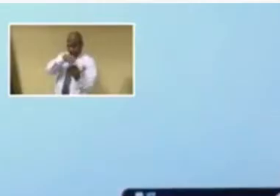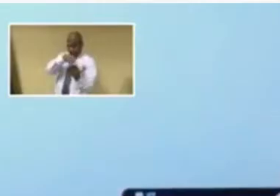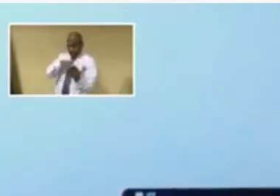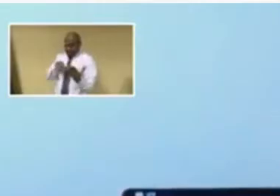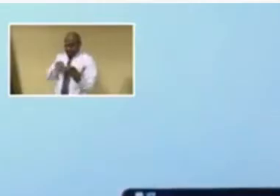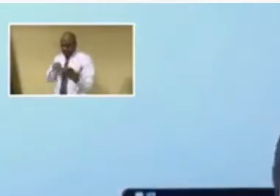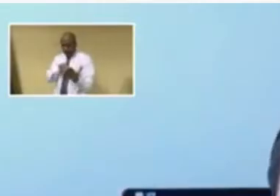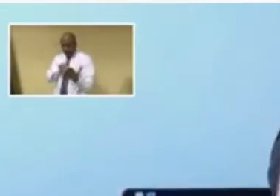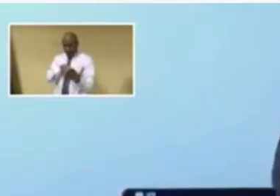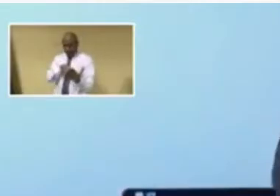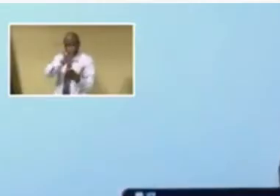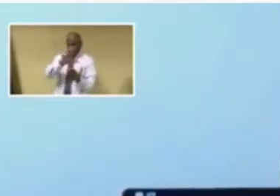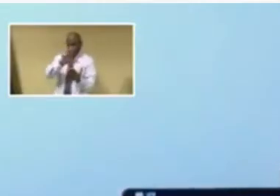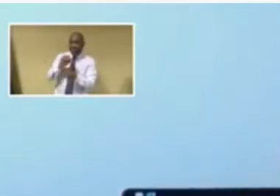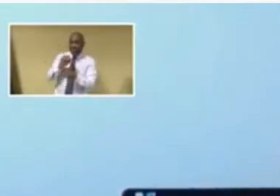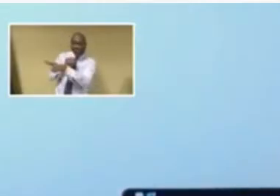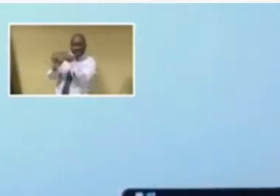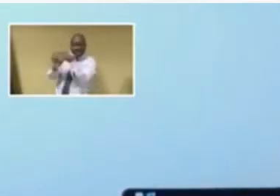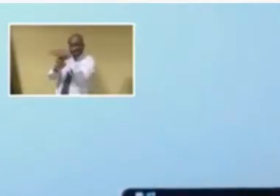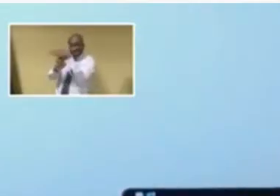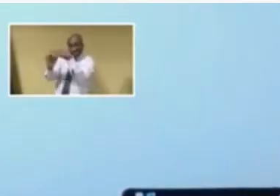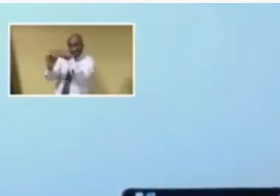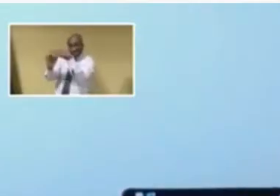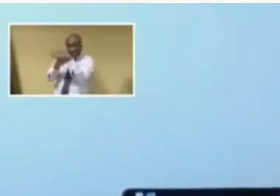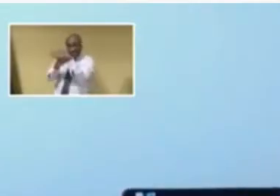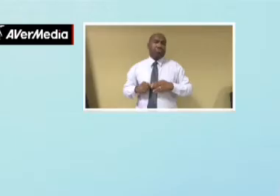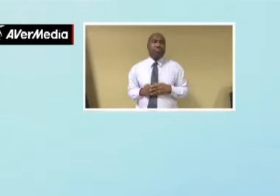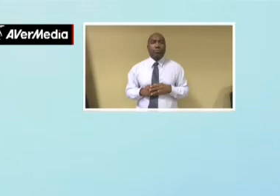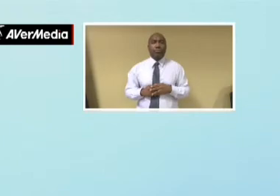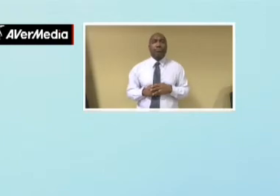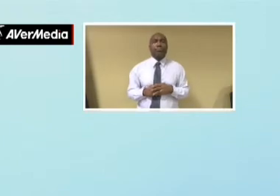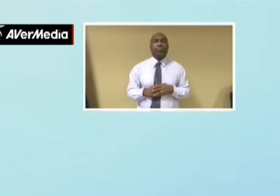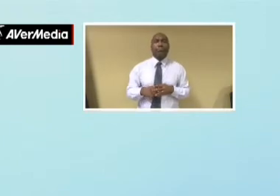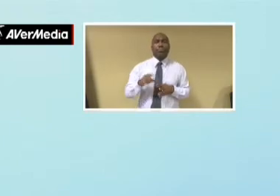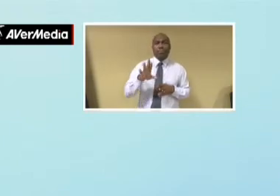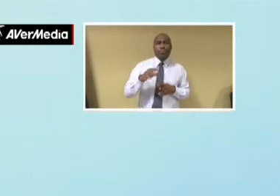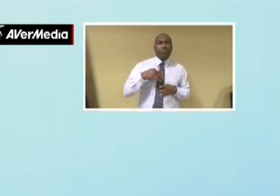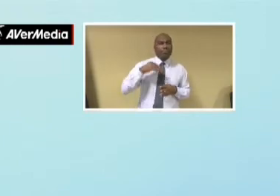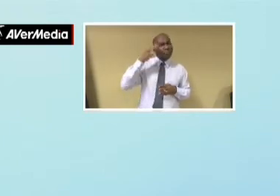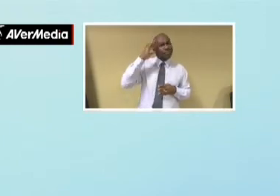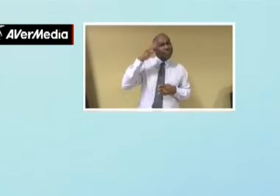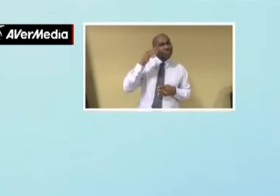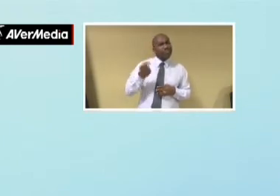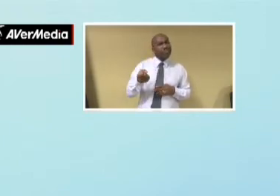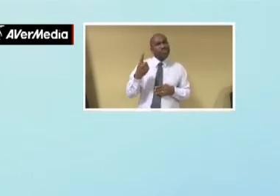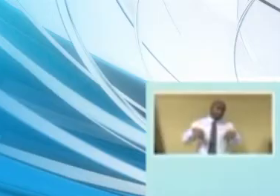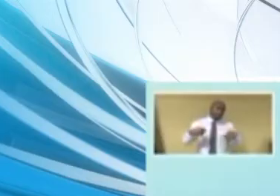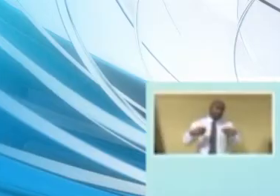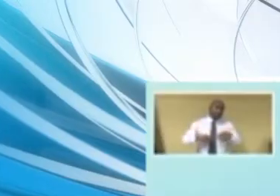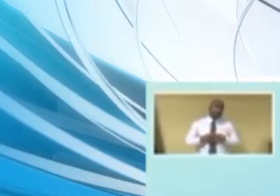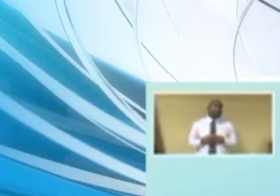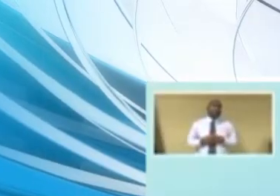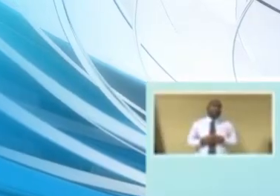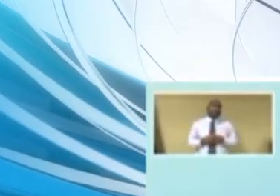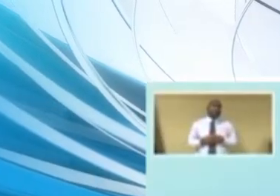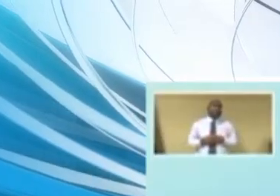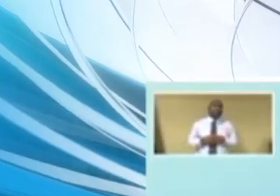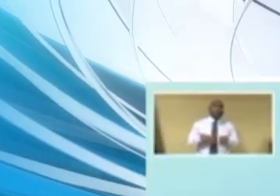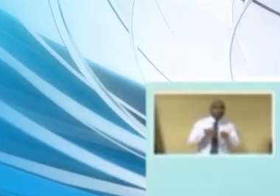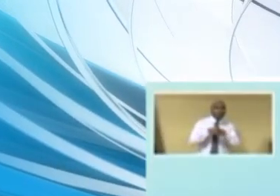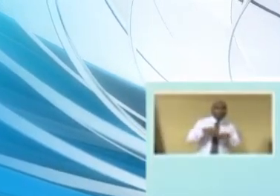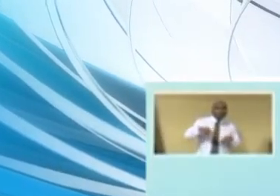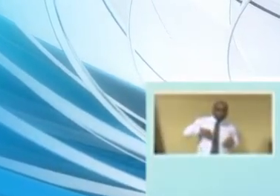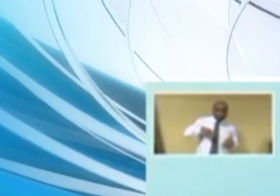cunha julgou regulares as contas anuais de gestão de nova mutum com determinações ao atual prefeito no sentido